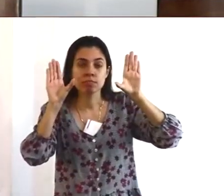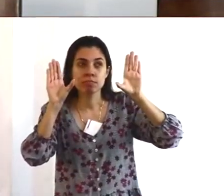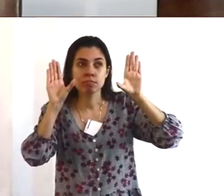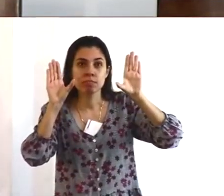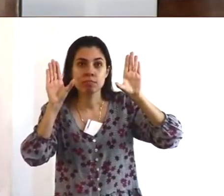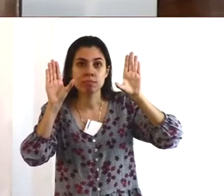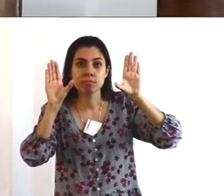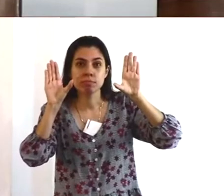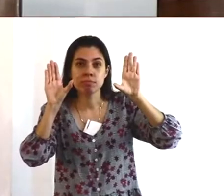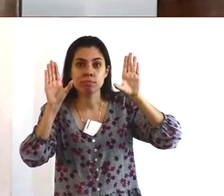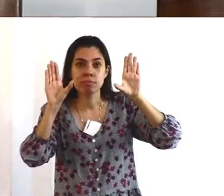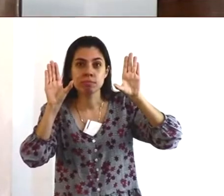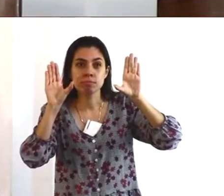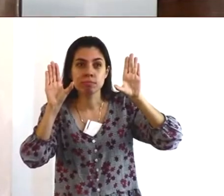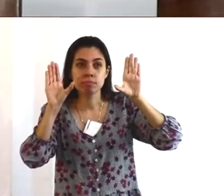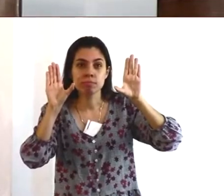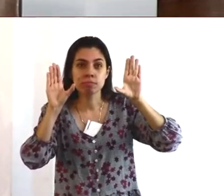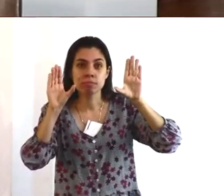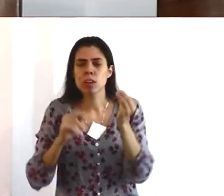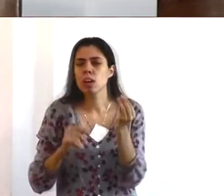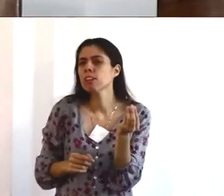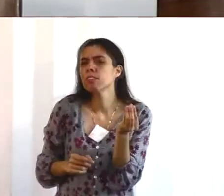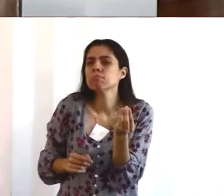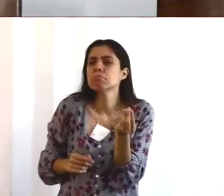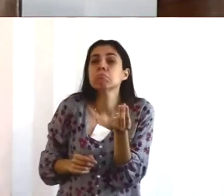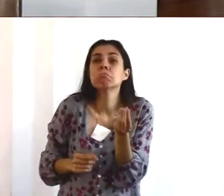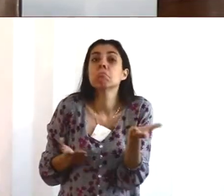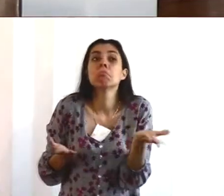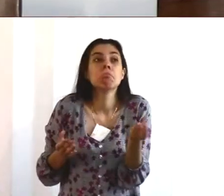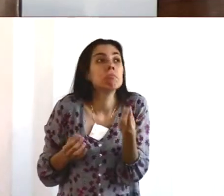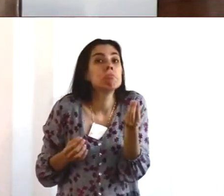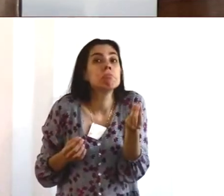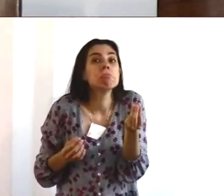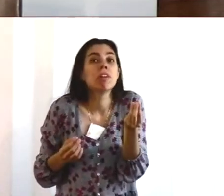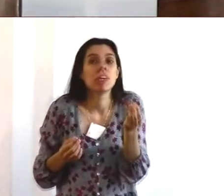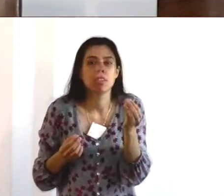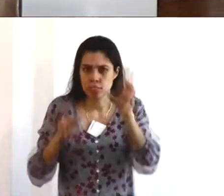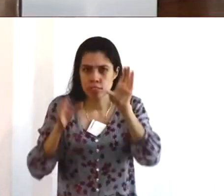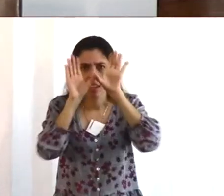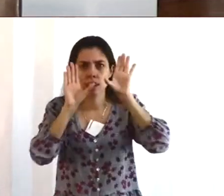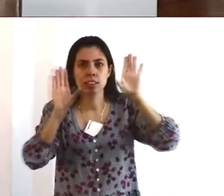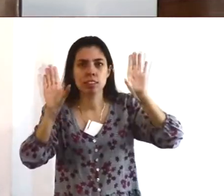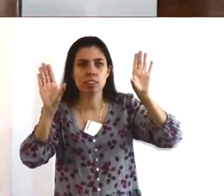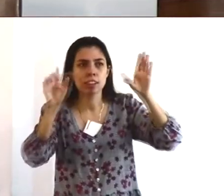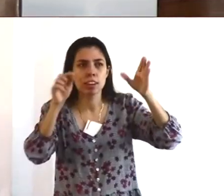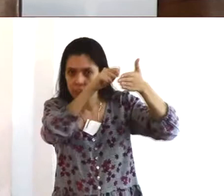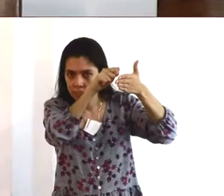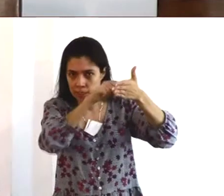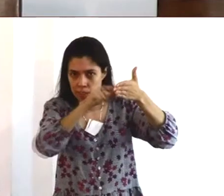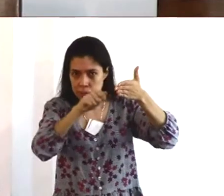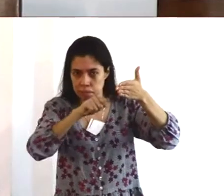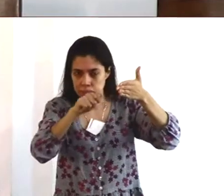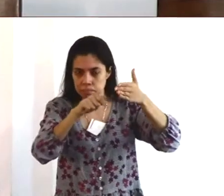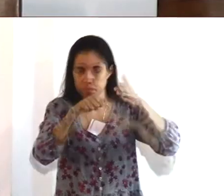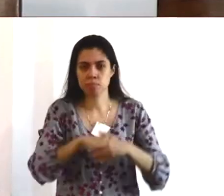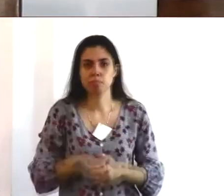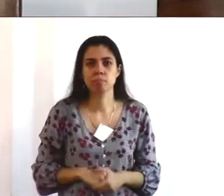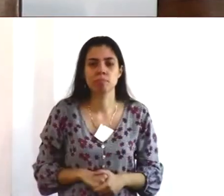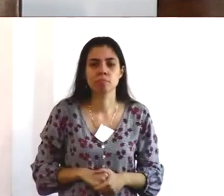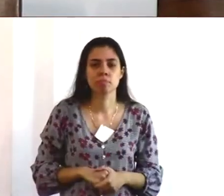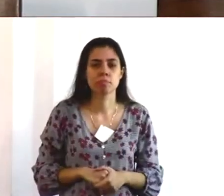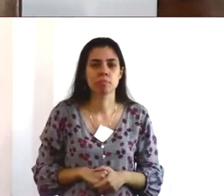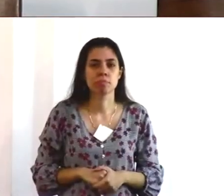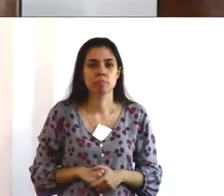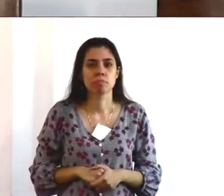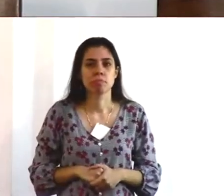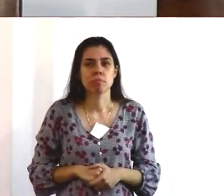que vocês imaginem o que é o céu. Coloque aí no seu caderno, coloque aí